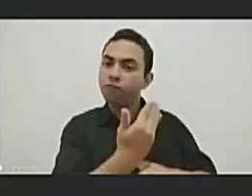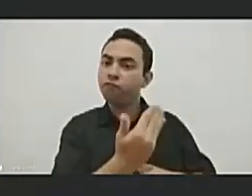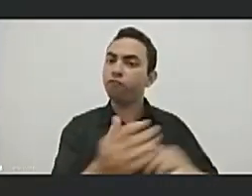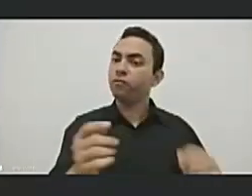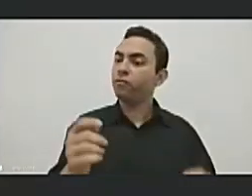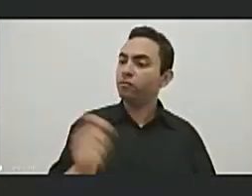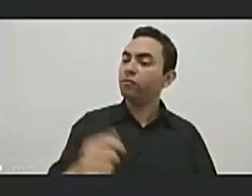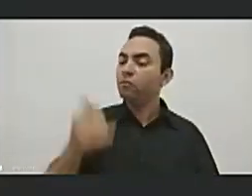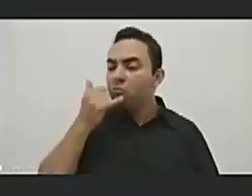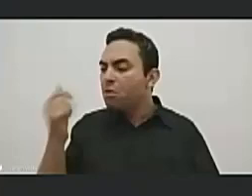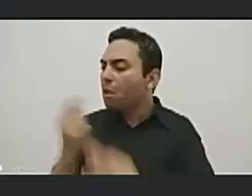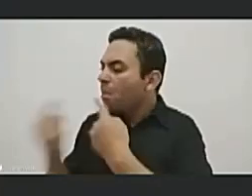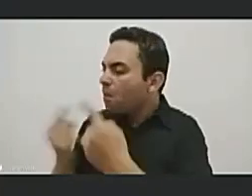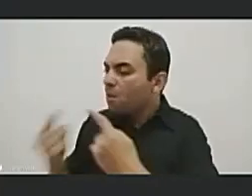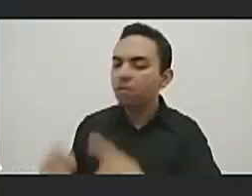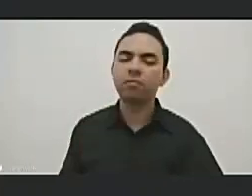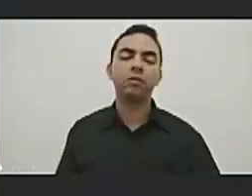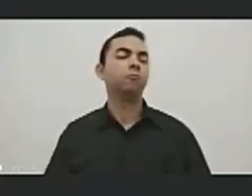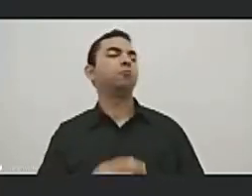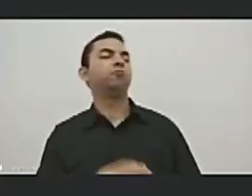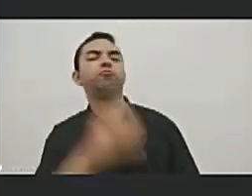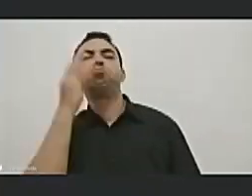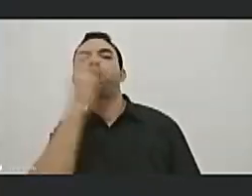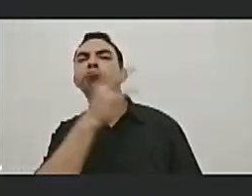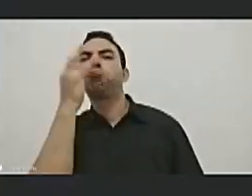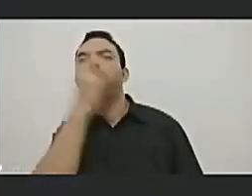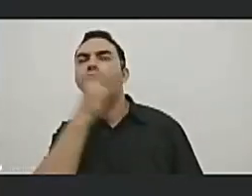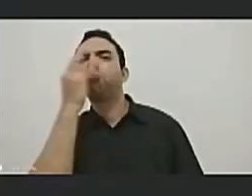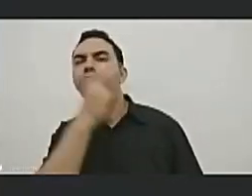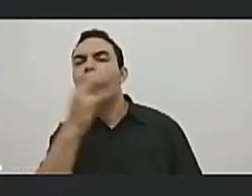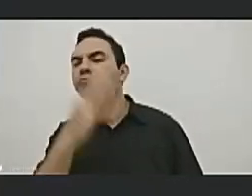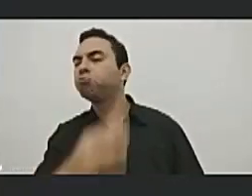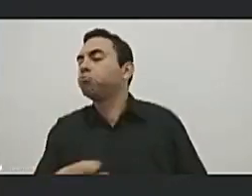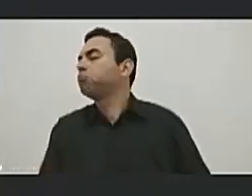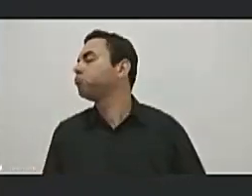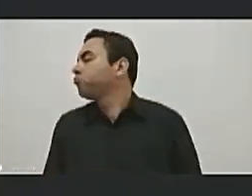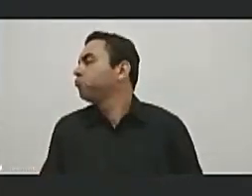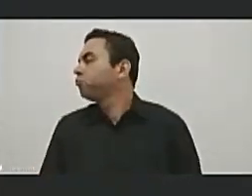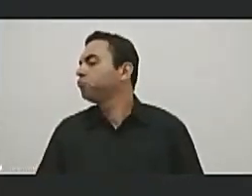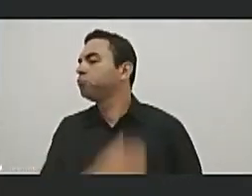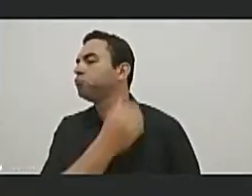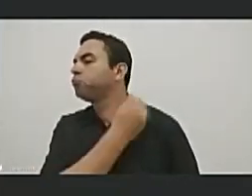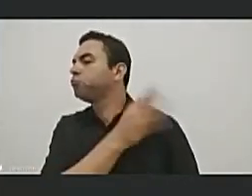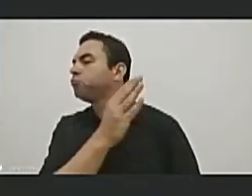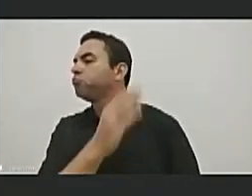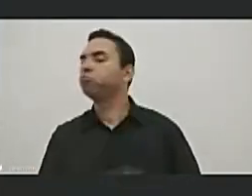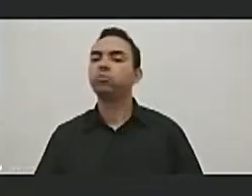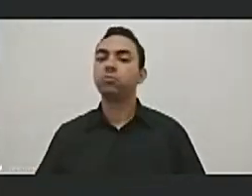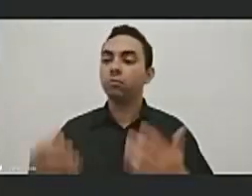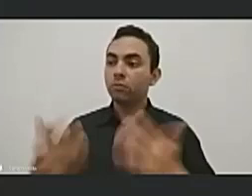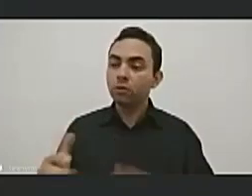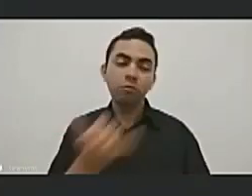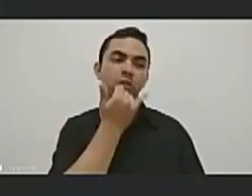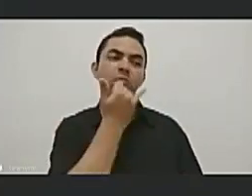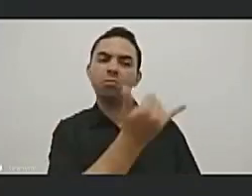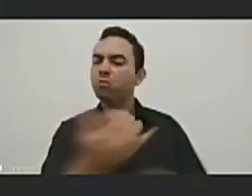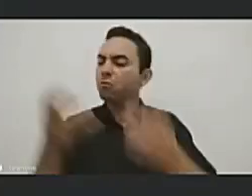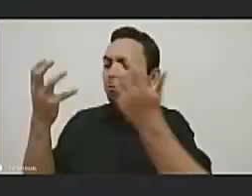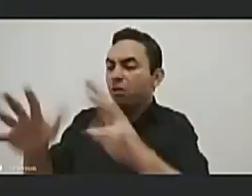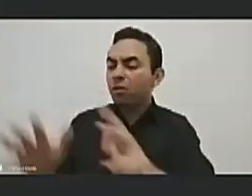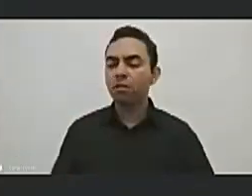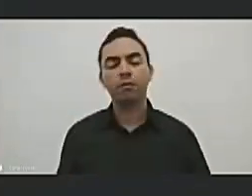tentaram conversar com você mas você não teve a chance você não nos deu oportunidade e não quis se retratar